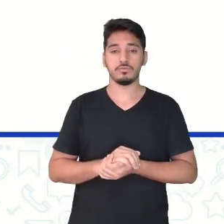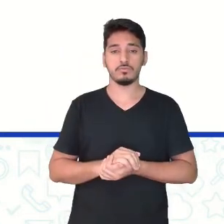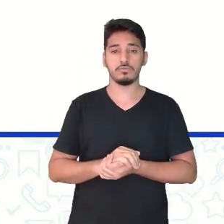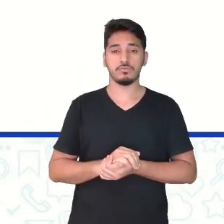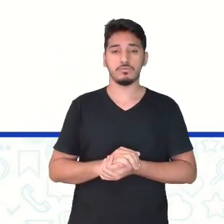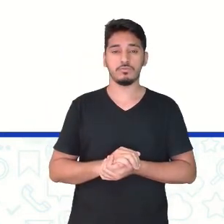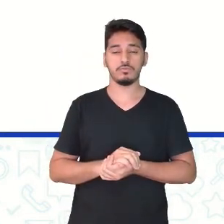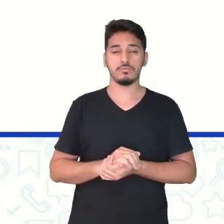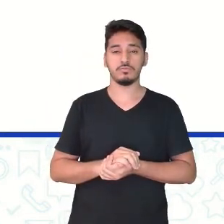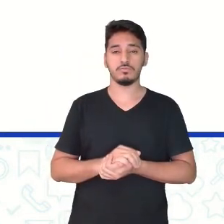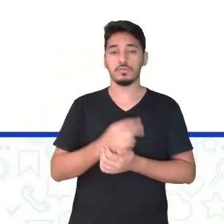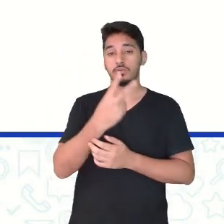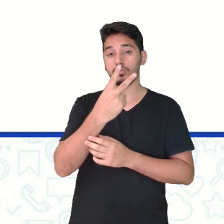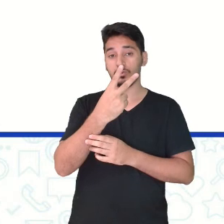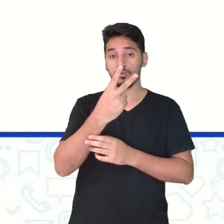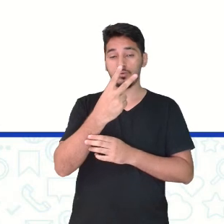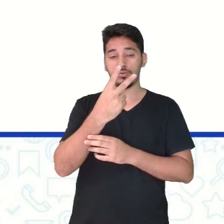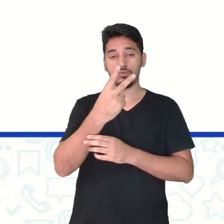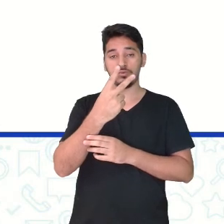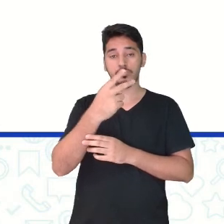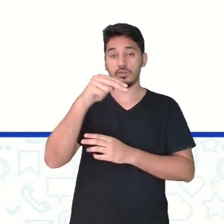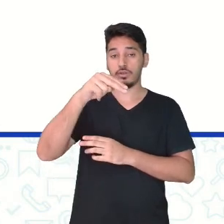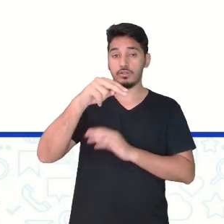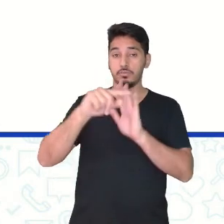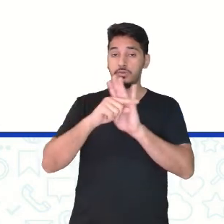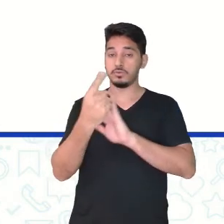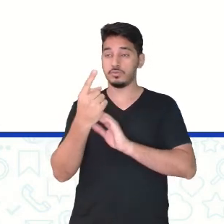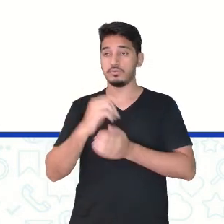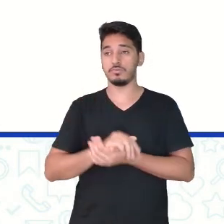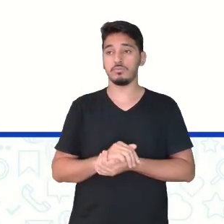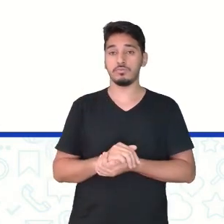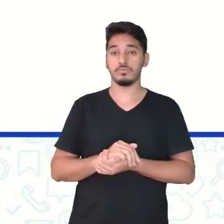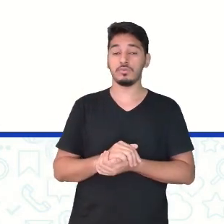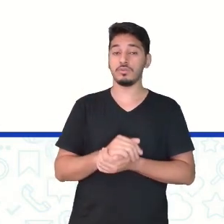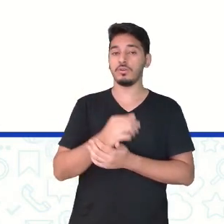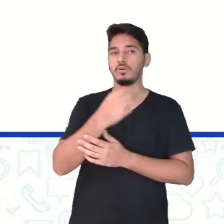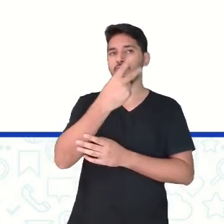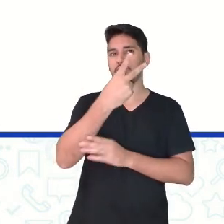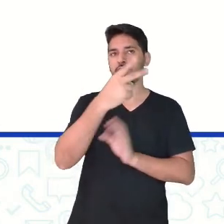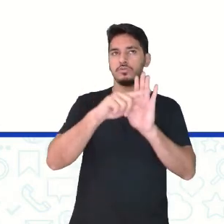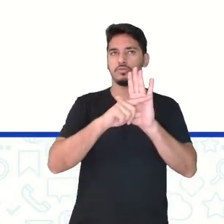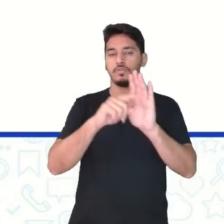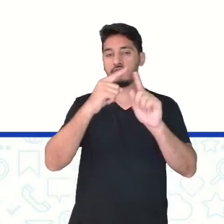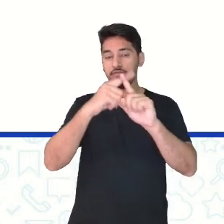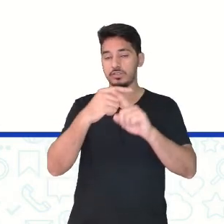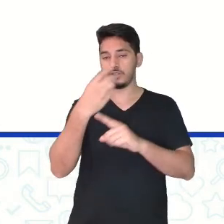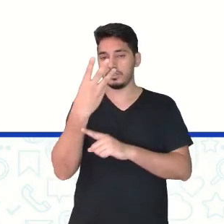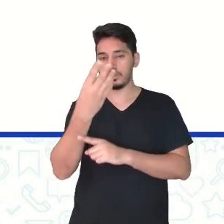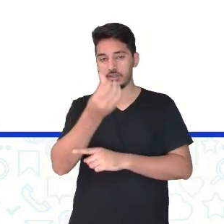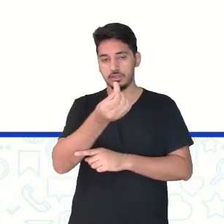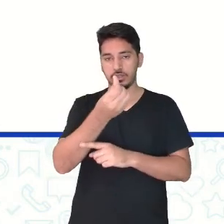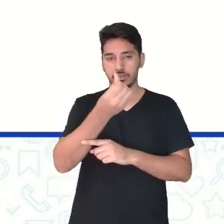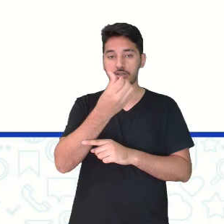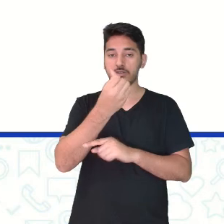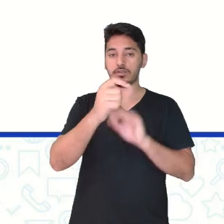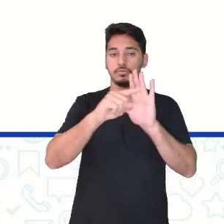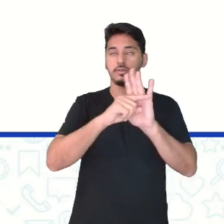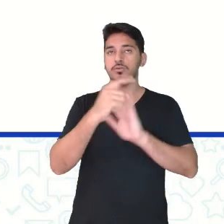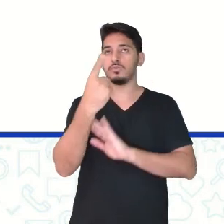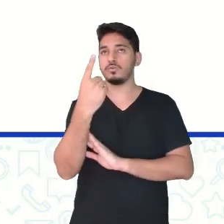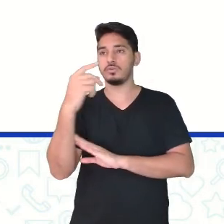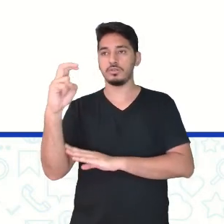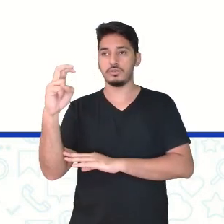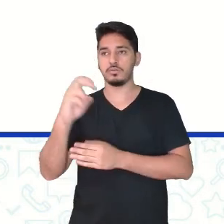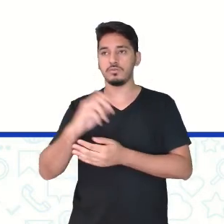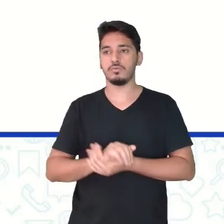aí, 2n menos 1 é a letra D aí do gabarito. Então, no lugar de n, coloquei 3. Fica 2 vezes 3, 6. 6 menos 1,